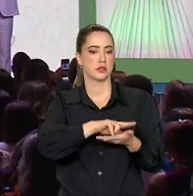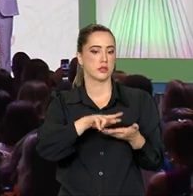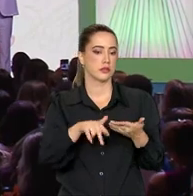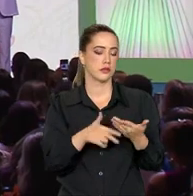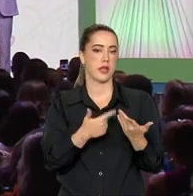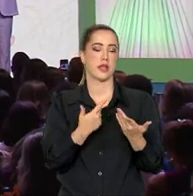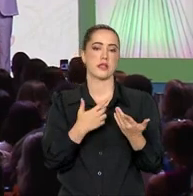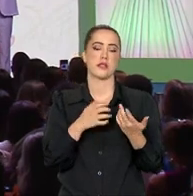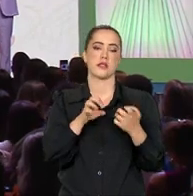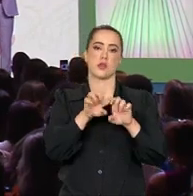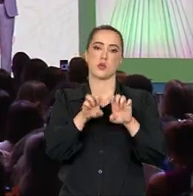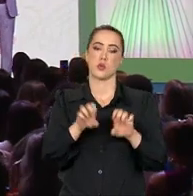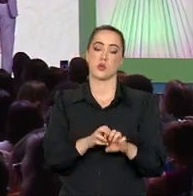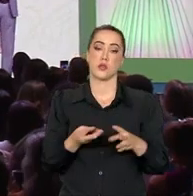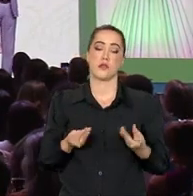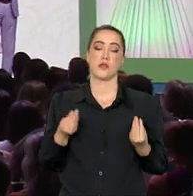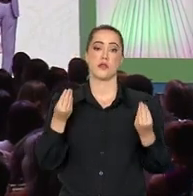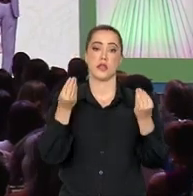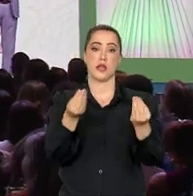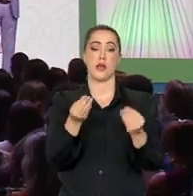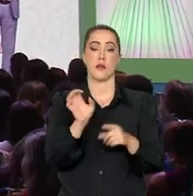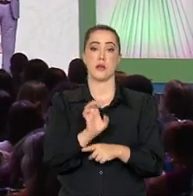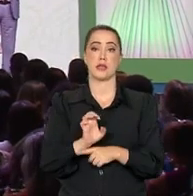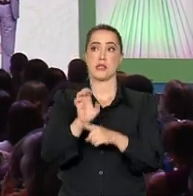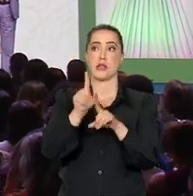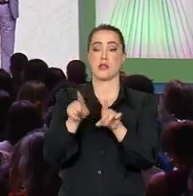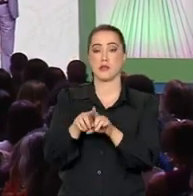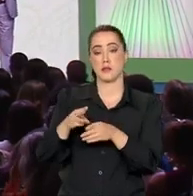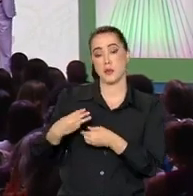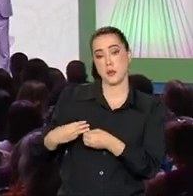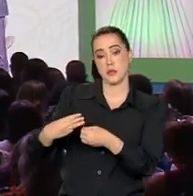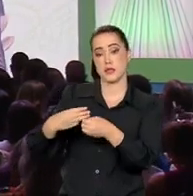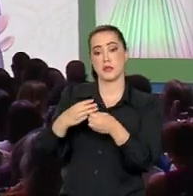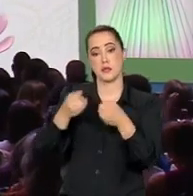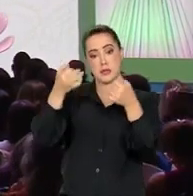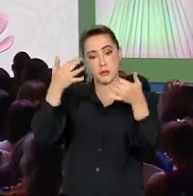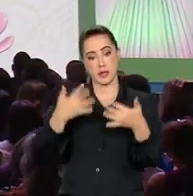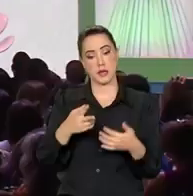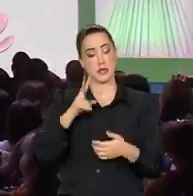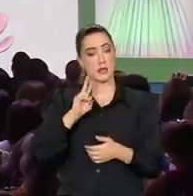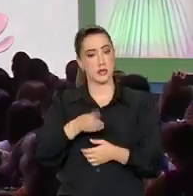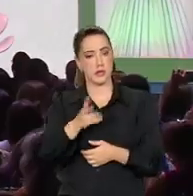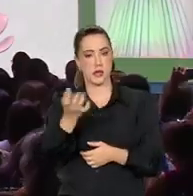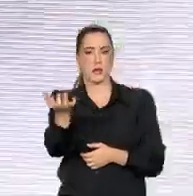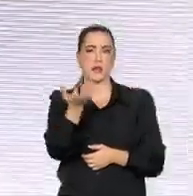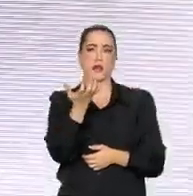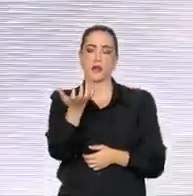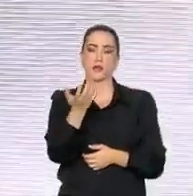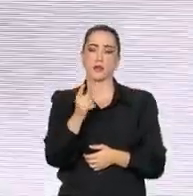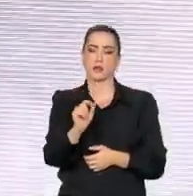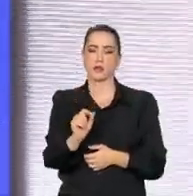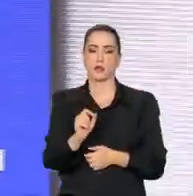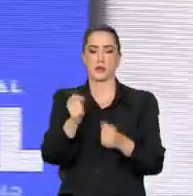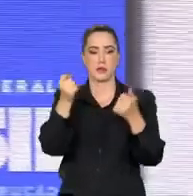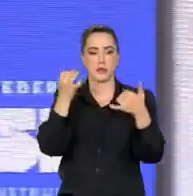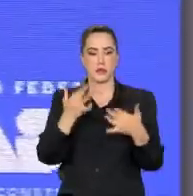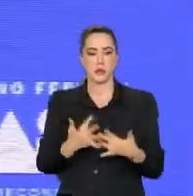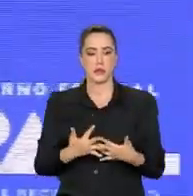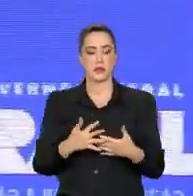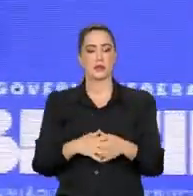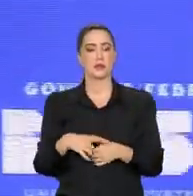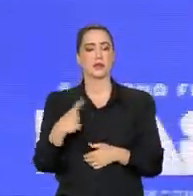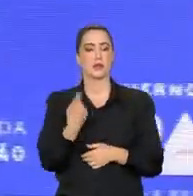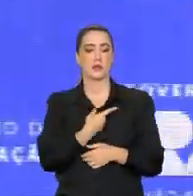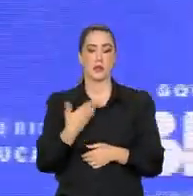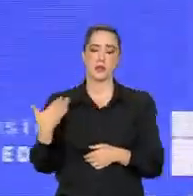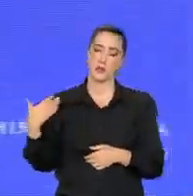estados e municípios, mas dizer que eu quero sempre deixar registrado, e a